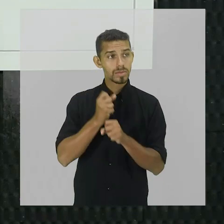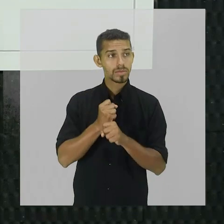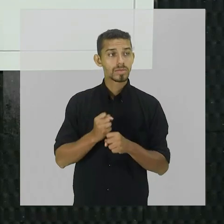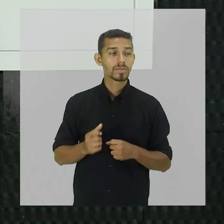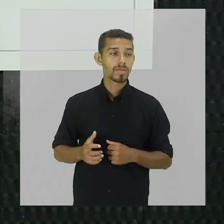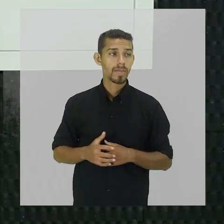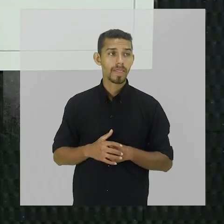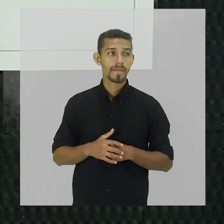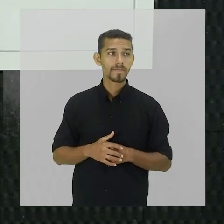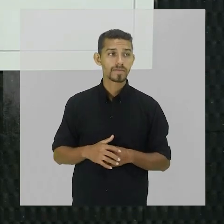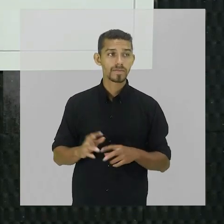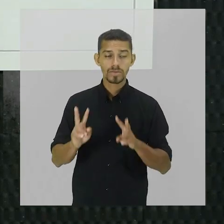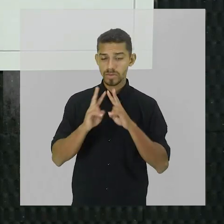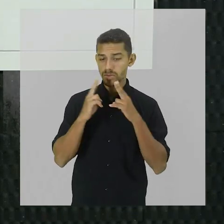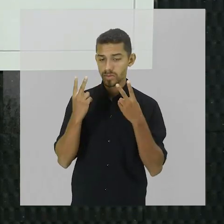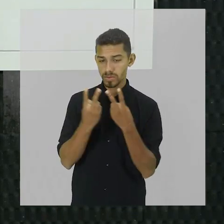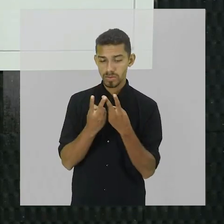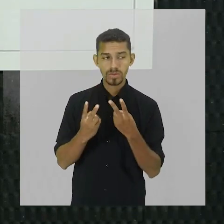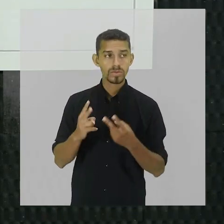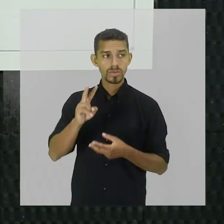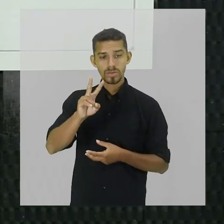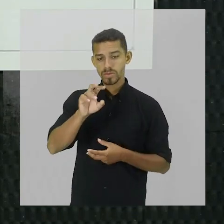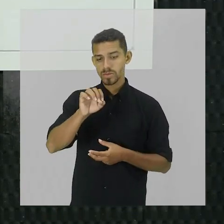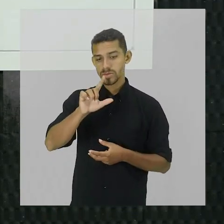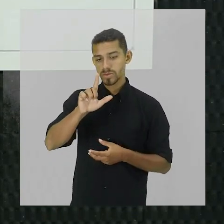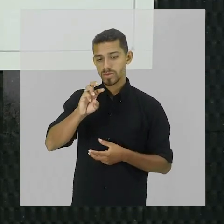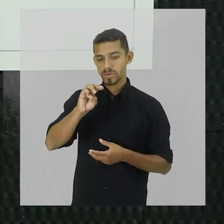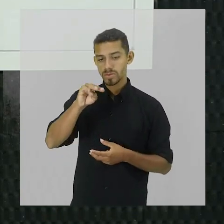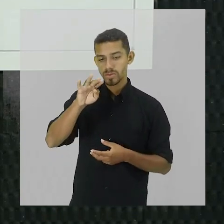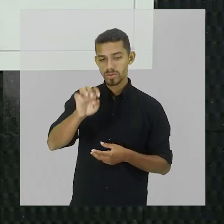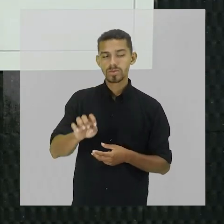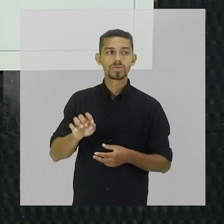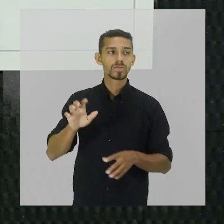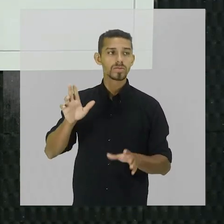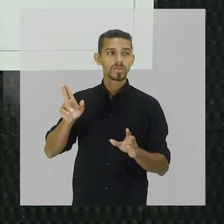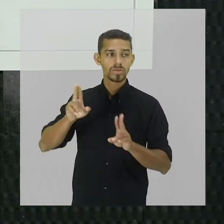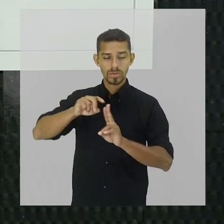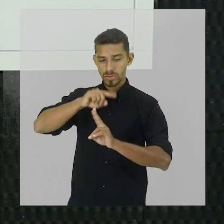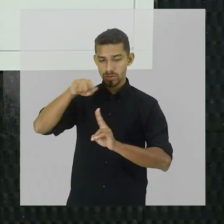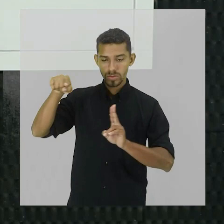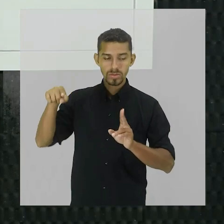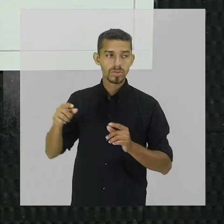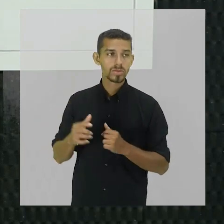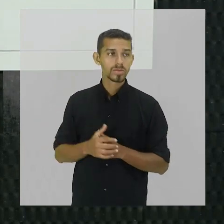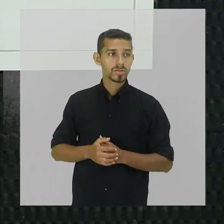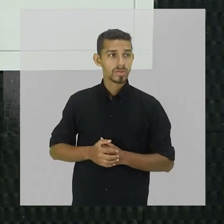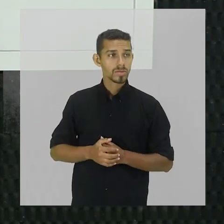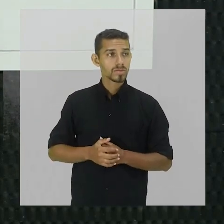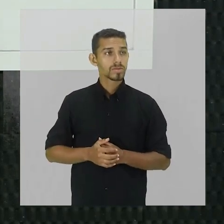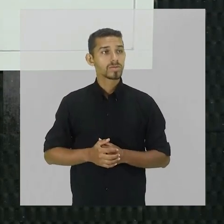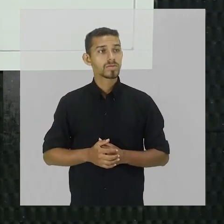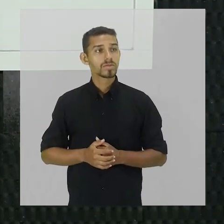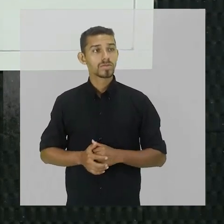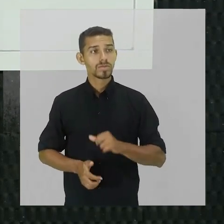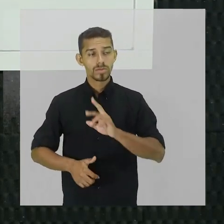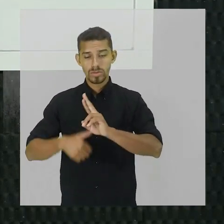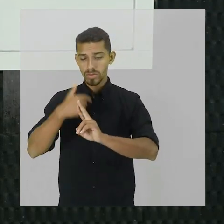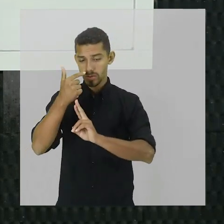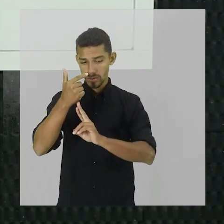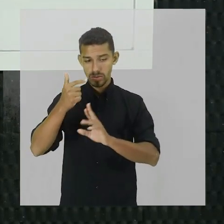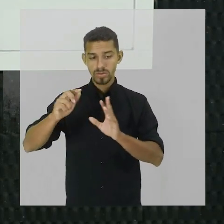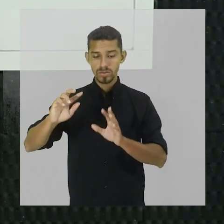Ó, a fórmula é volume igual a π vezes o raio ao quadrado multiplicado pela